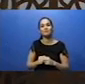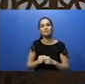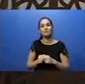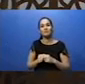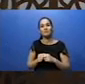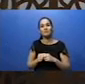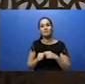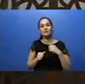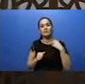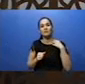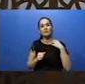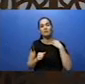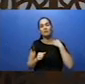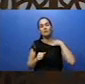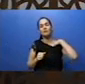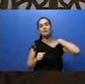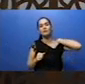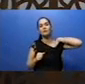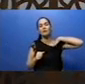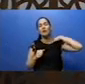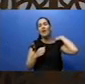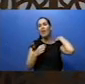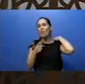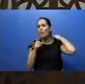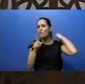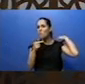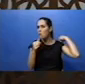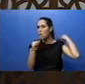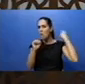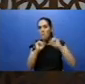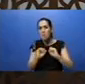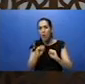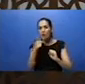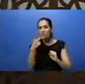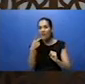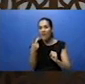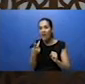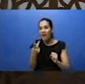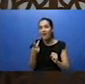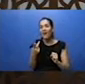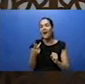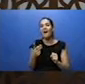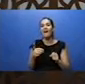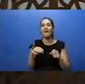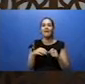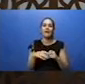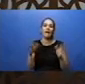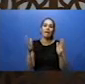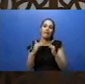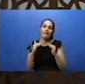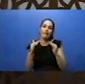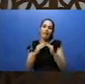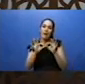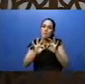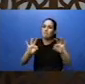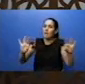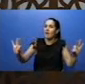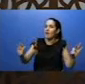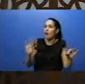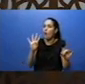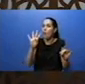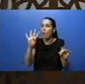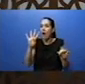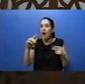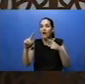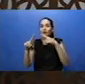você não fala que uma casa mede 4 raiz quadrada de 2, né? Então, vou transformar a